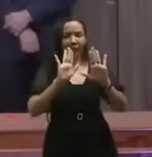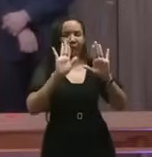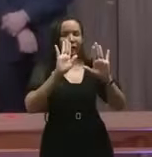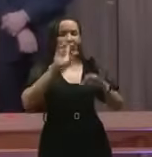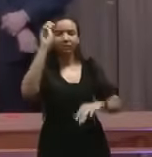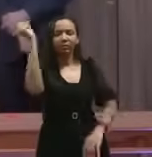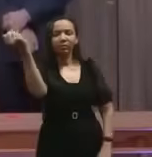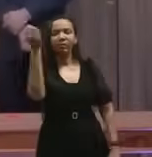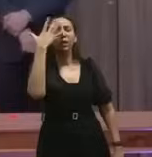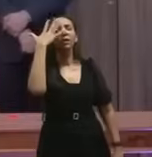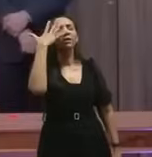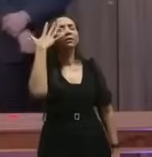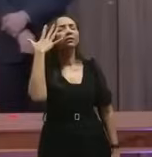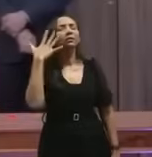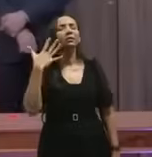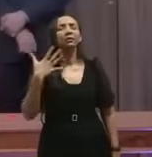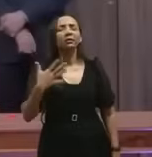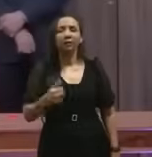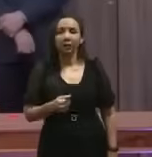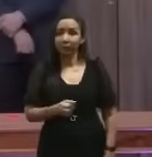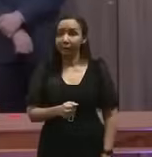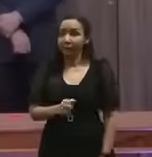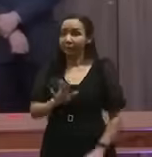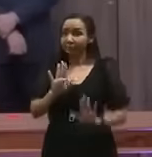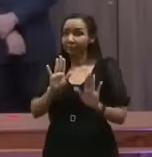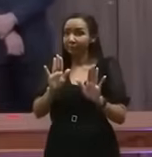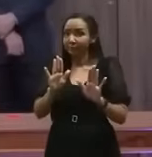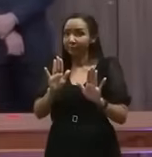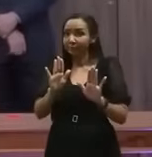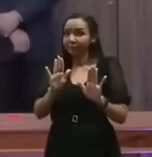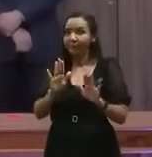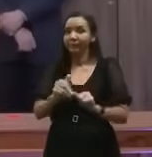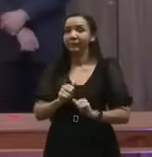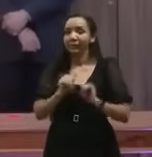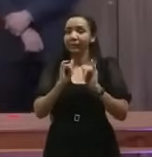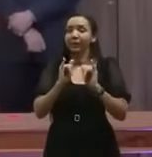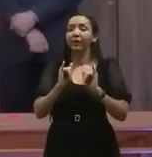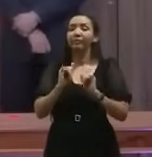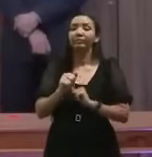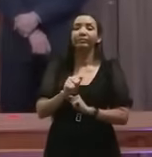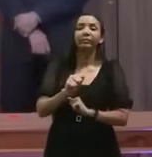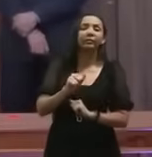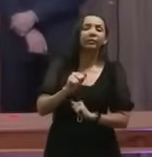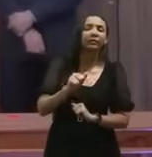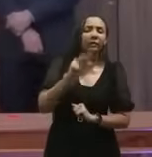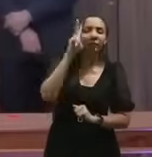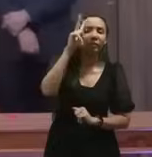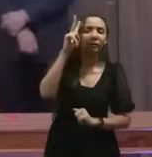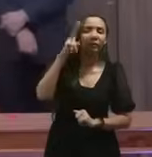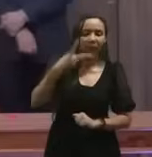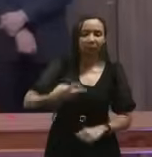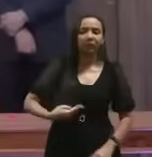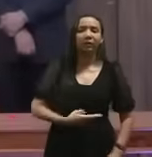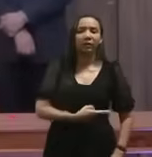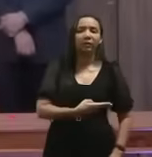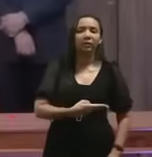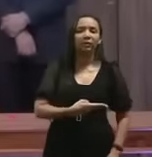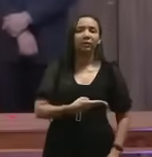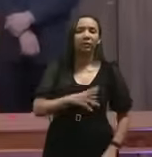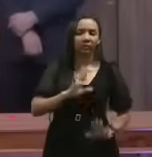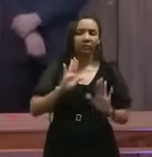Francisca aí a irmã sou eu aquela cirurgia tava marcada E aí eu vi um fazer isso